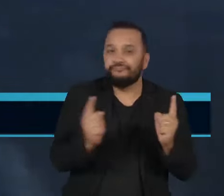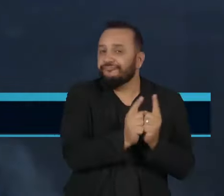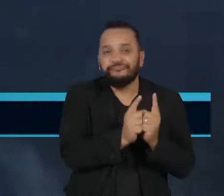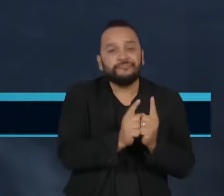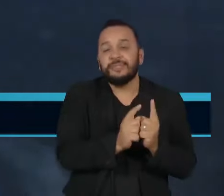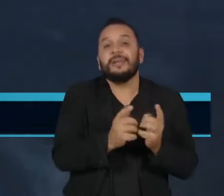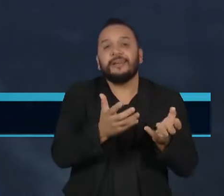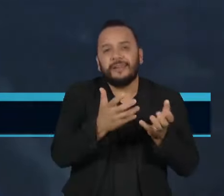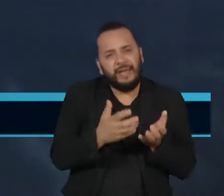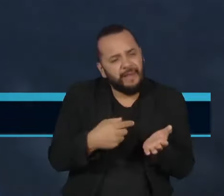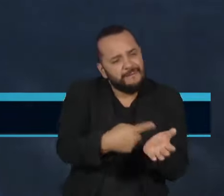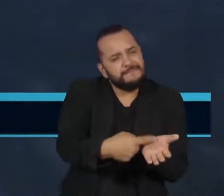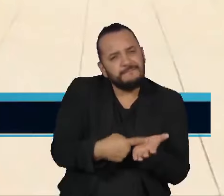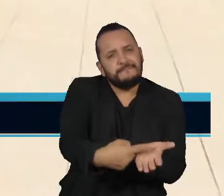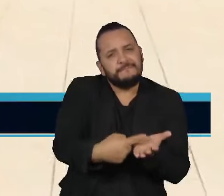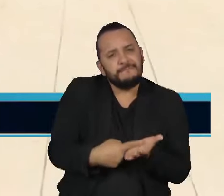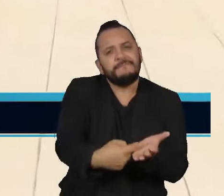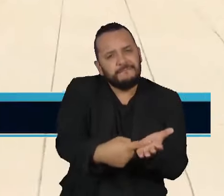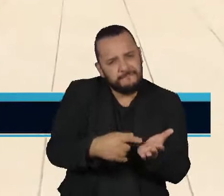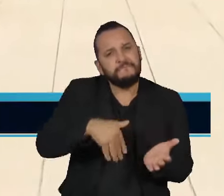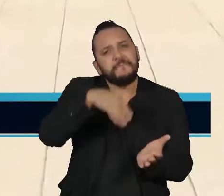aliança entre os dois países.